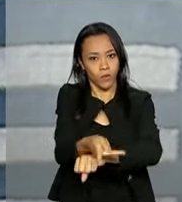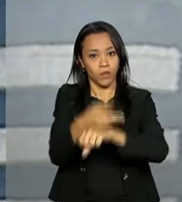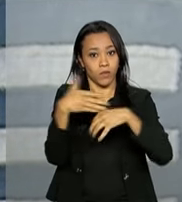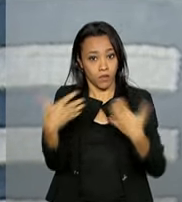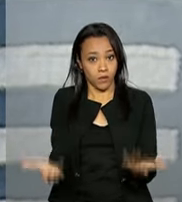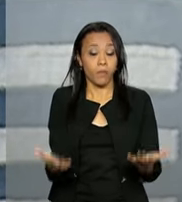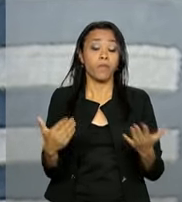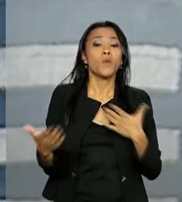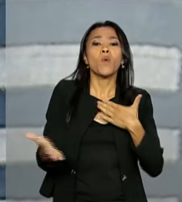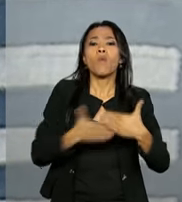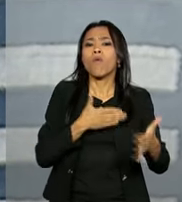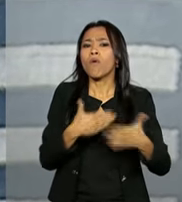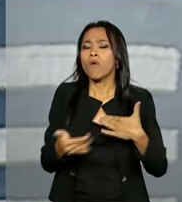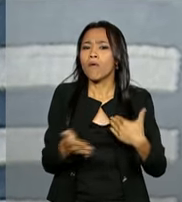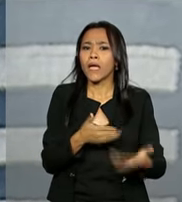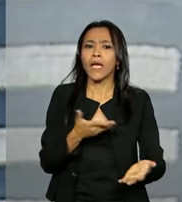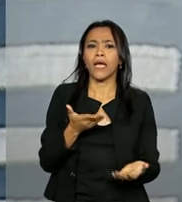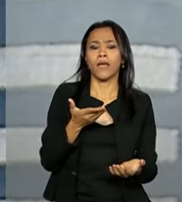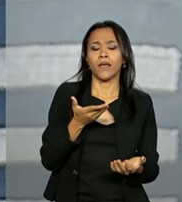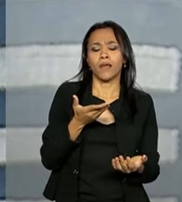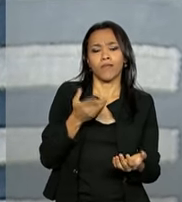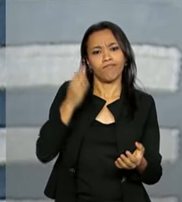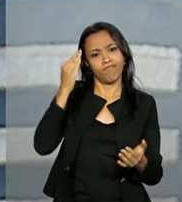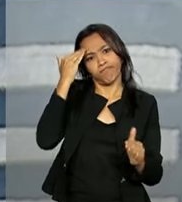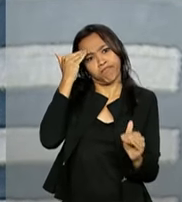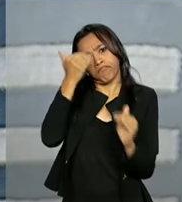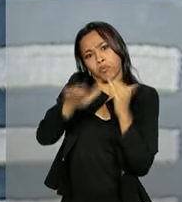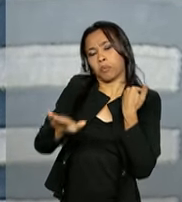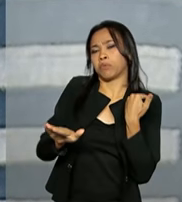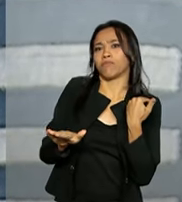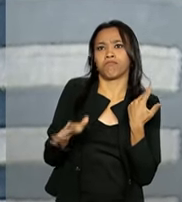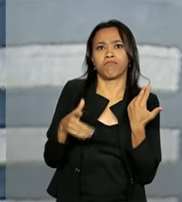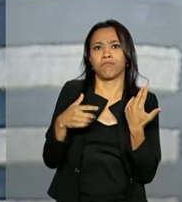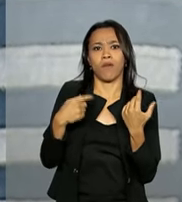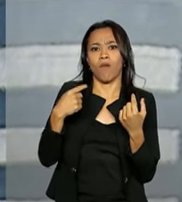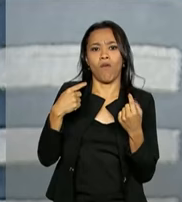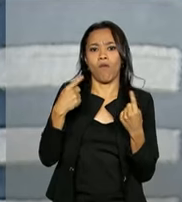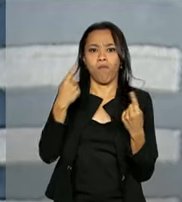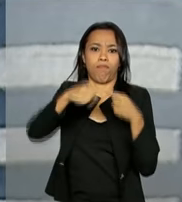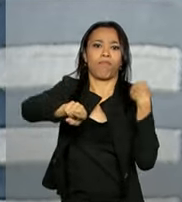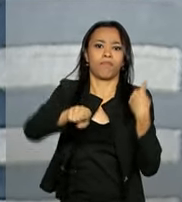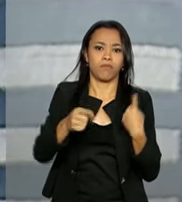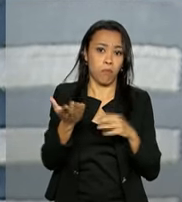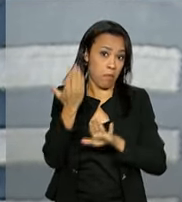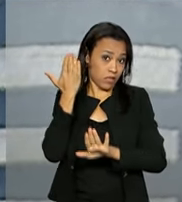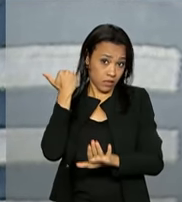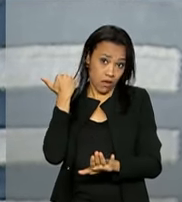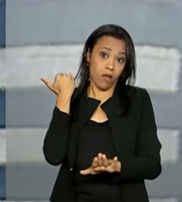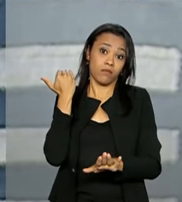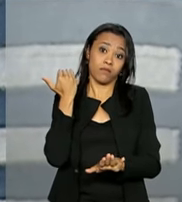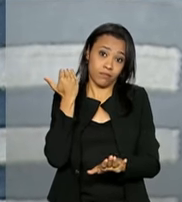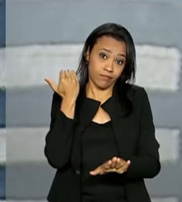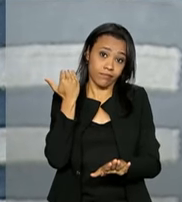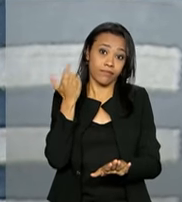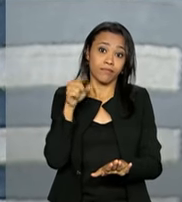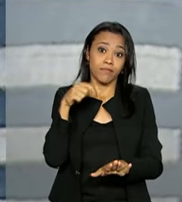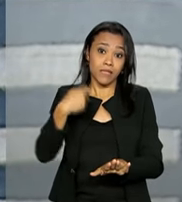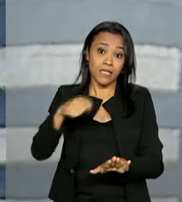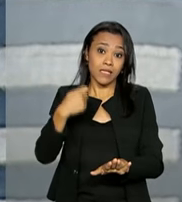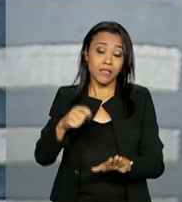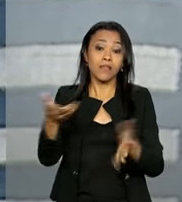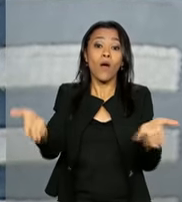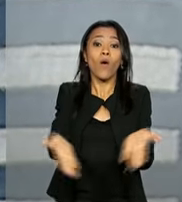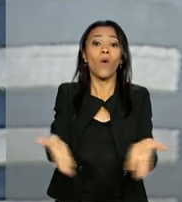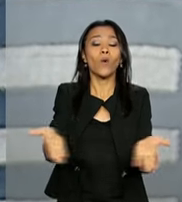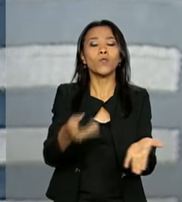que qualquer tipo de desencontro que tenhamos tido no passado deve ser capitalizado